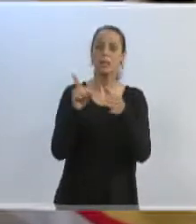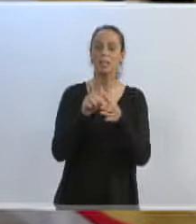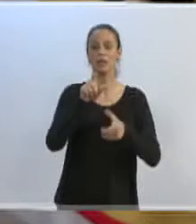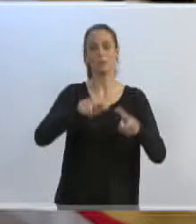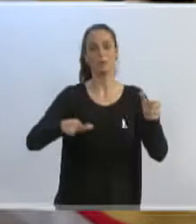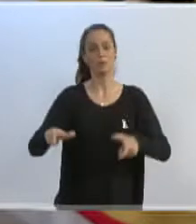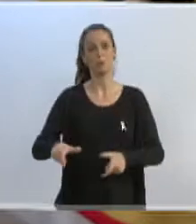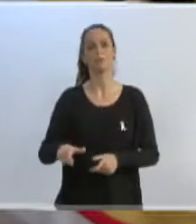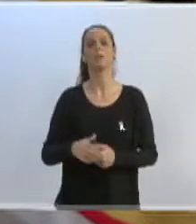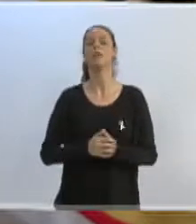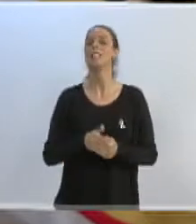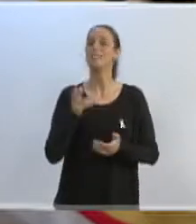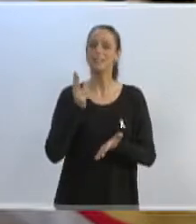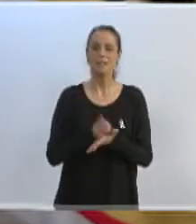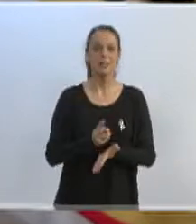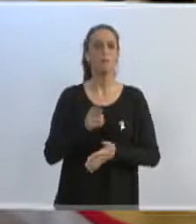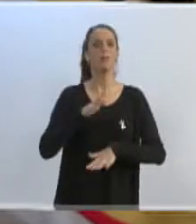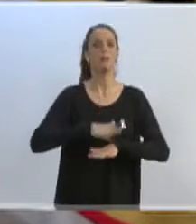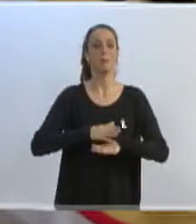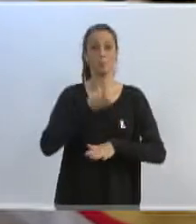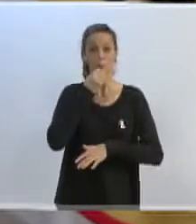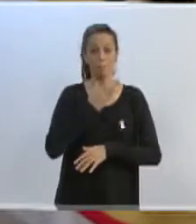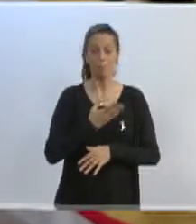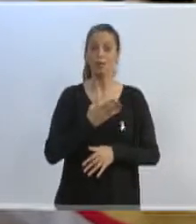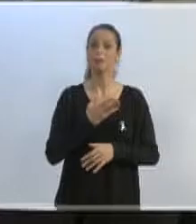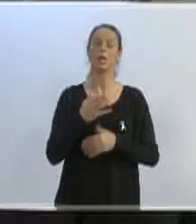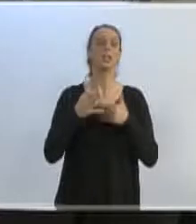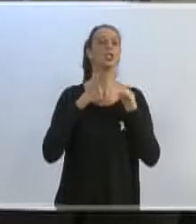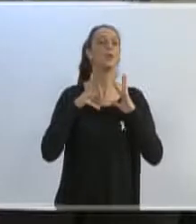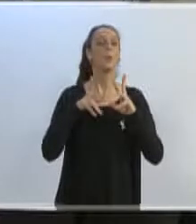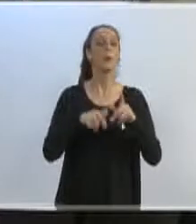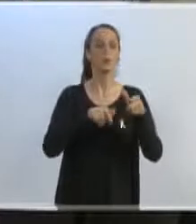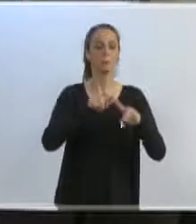possível. Faça o bem e não olhe a quem.